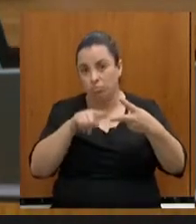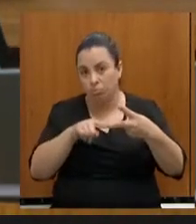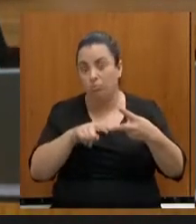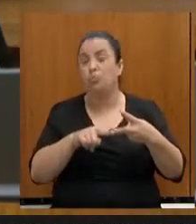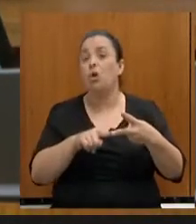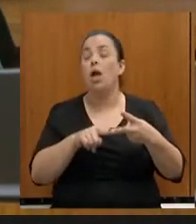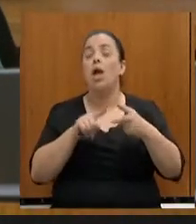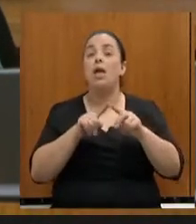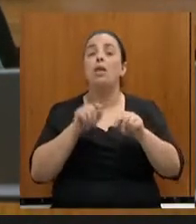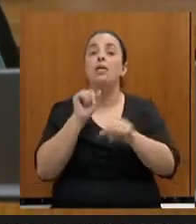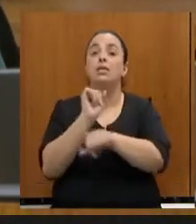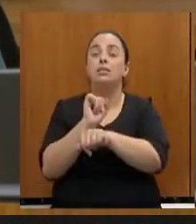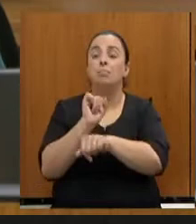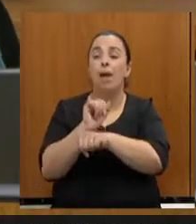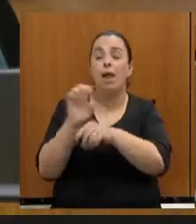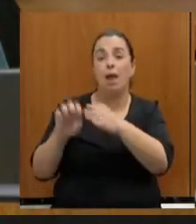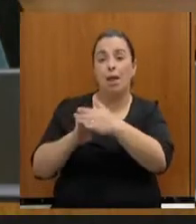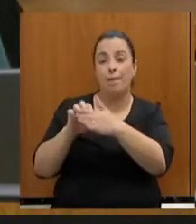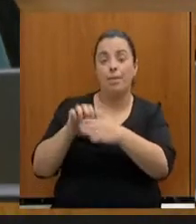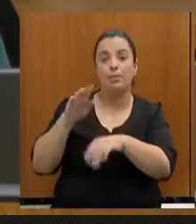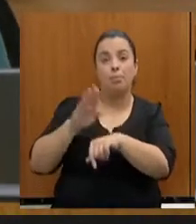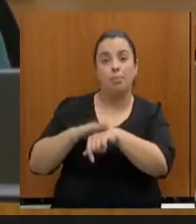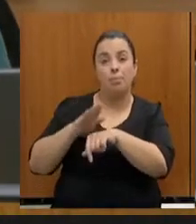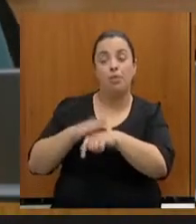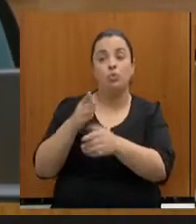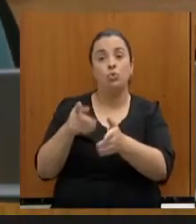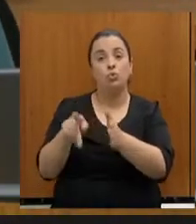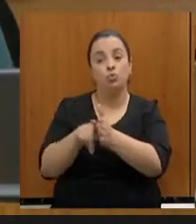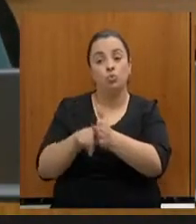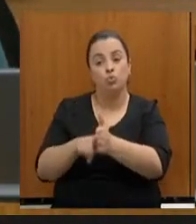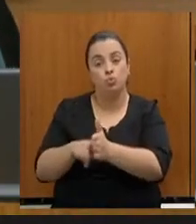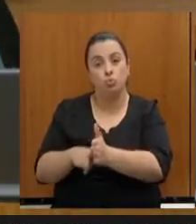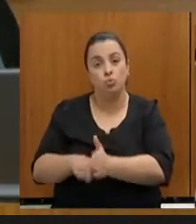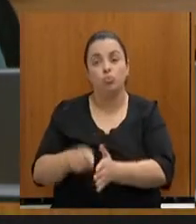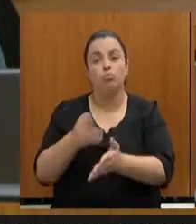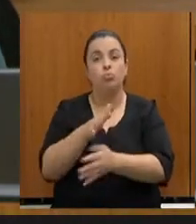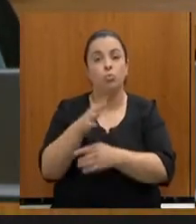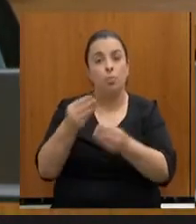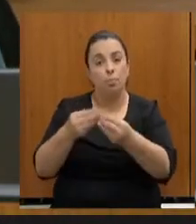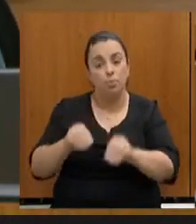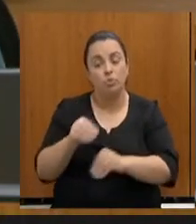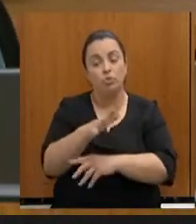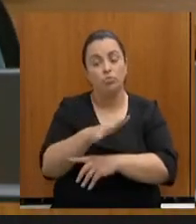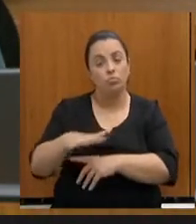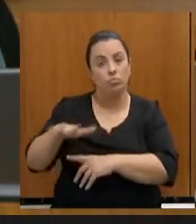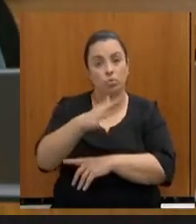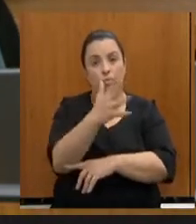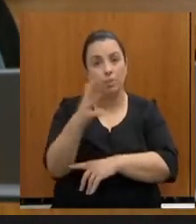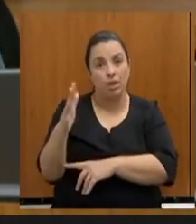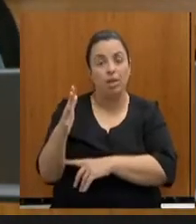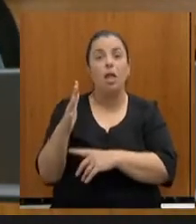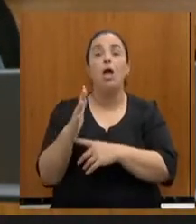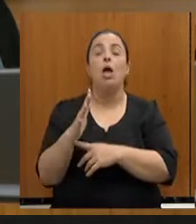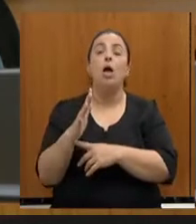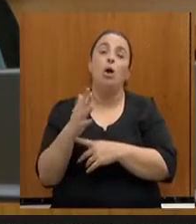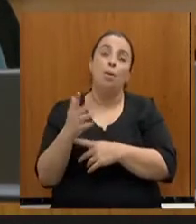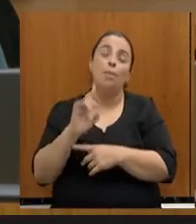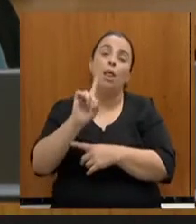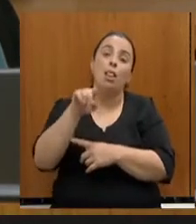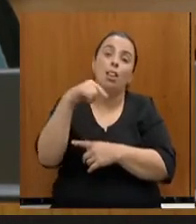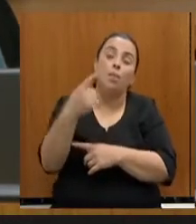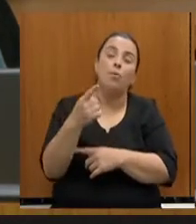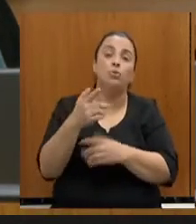gente e a empresa fazer os estudos de impacto ambiental ou E aí o rima dos empreendimentos para